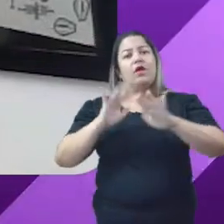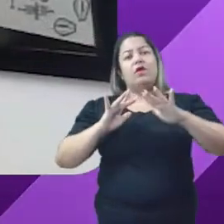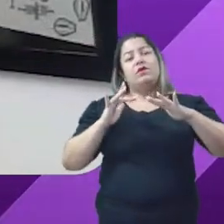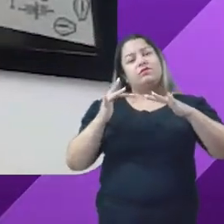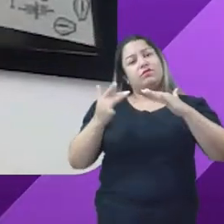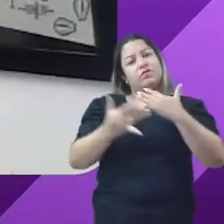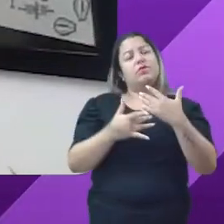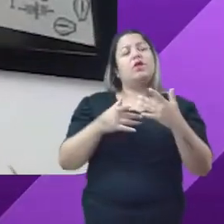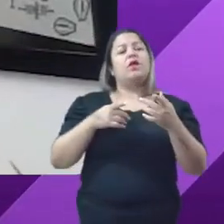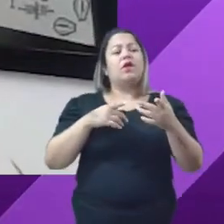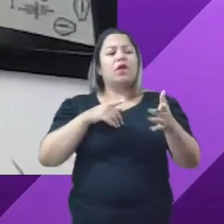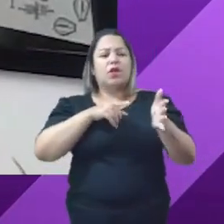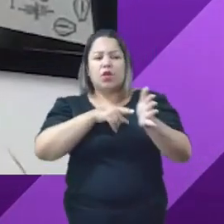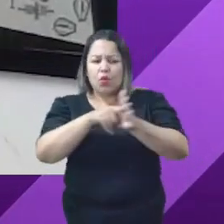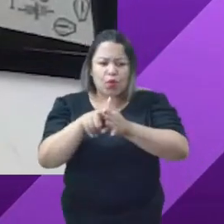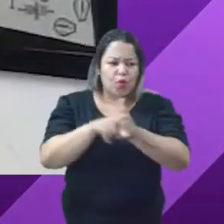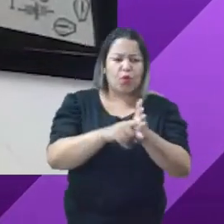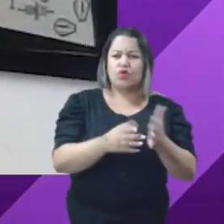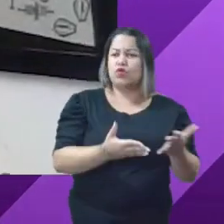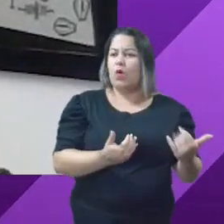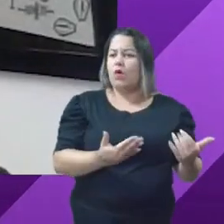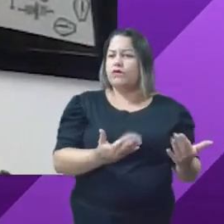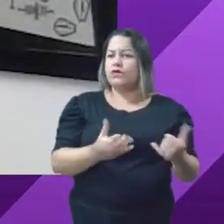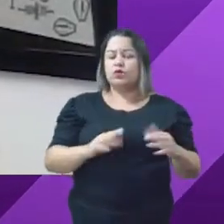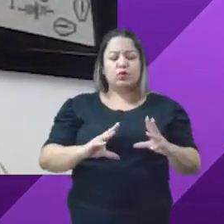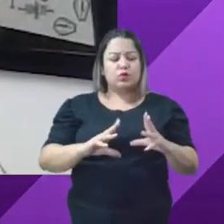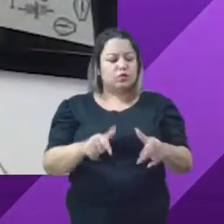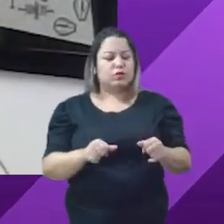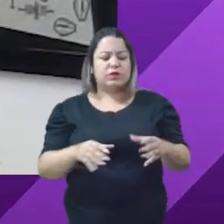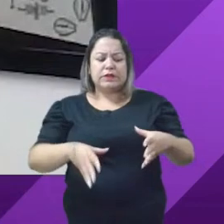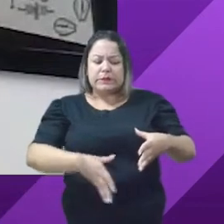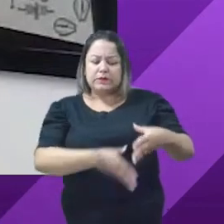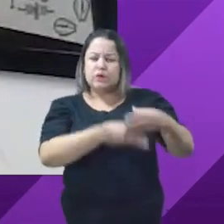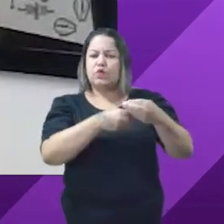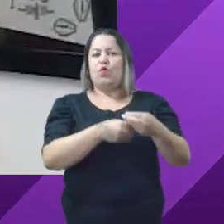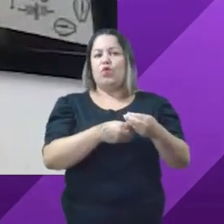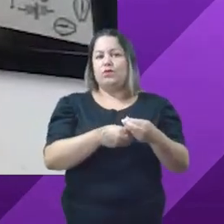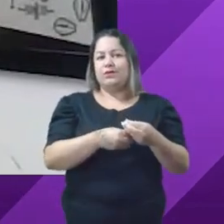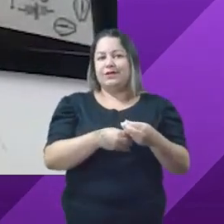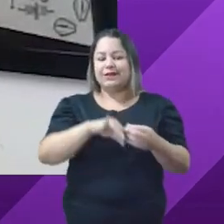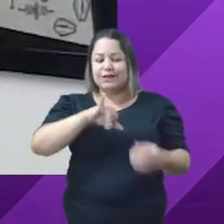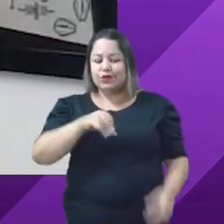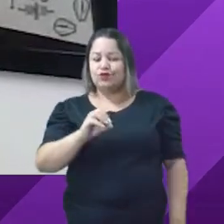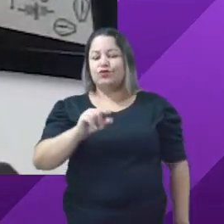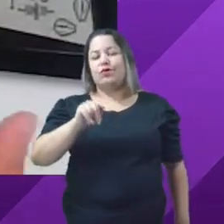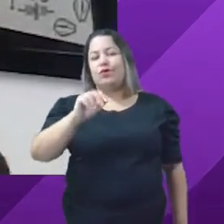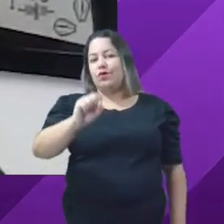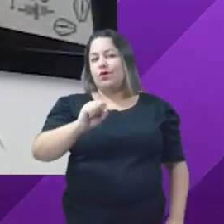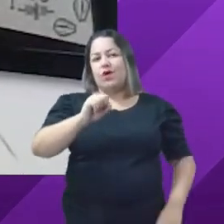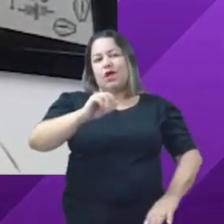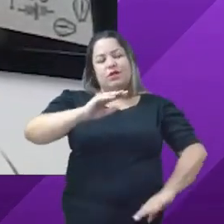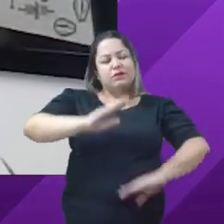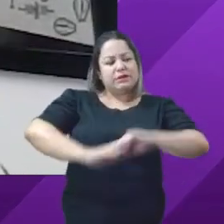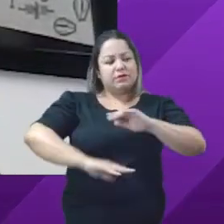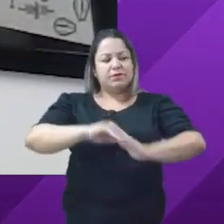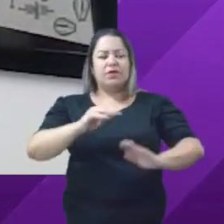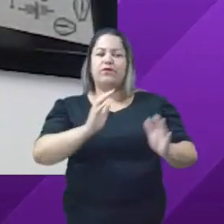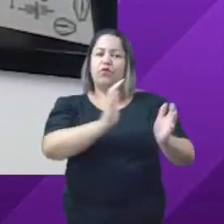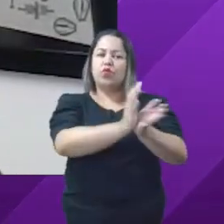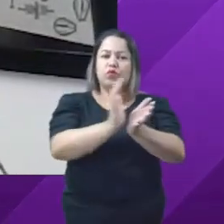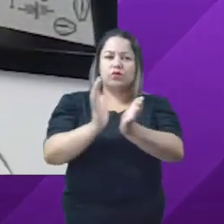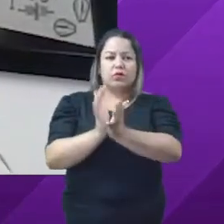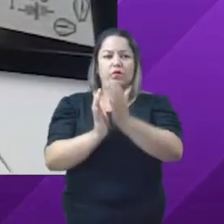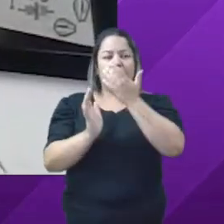gente monitorar os meninos jovens sobre como que eles têm se inserido nesses jogos virtuais, com quais são esses grupos que eles